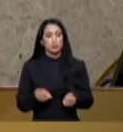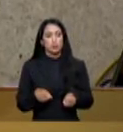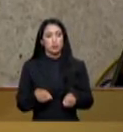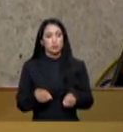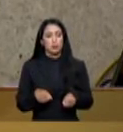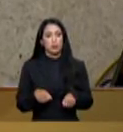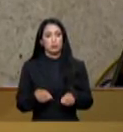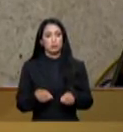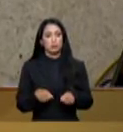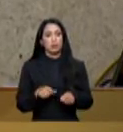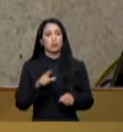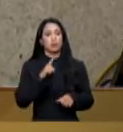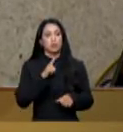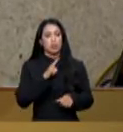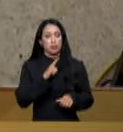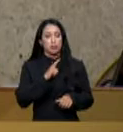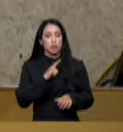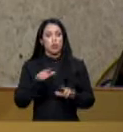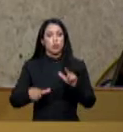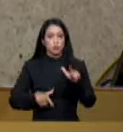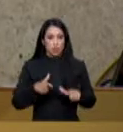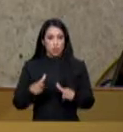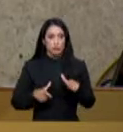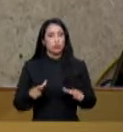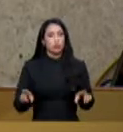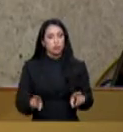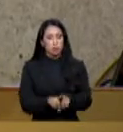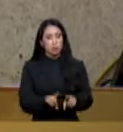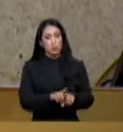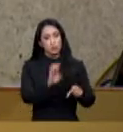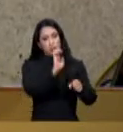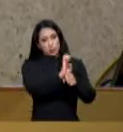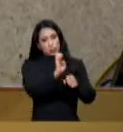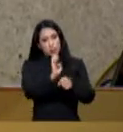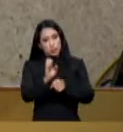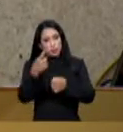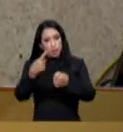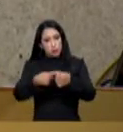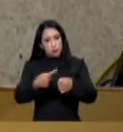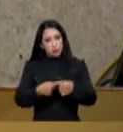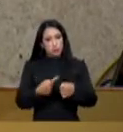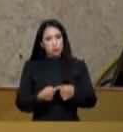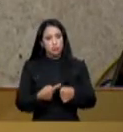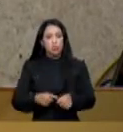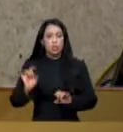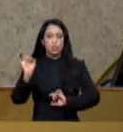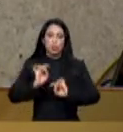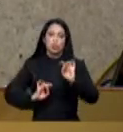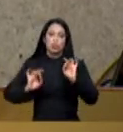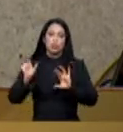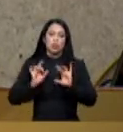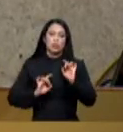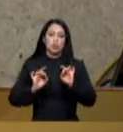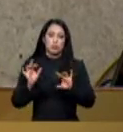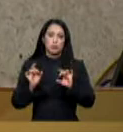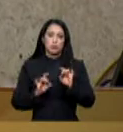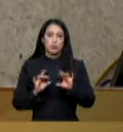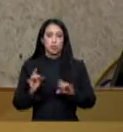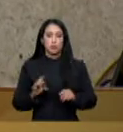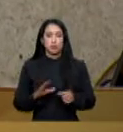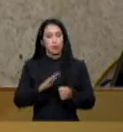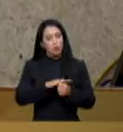aos estados dos serviços de interesse metropolitano, em especial dos serviços